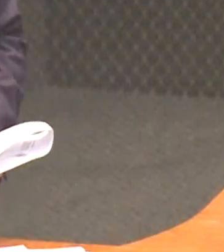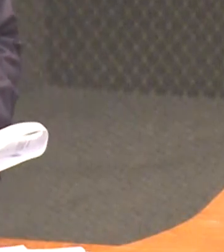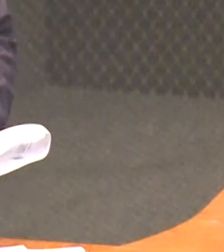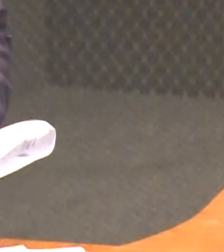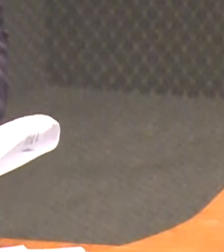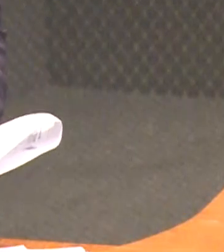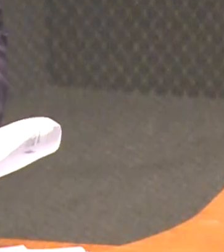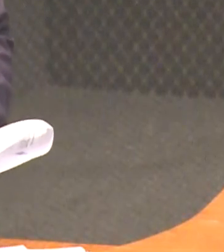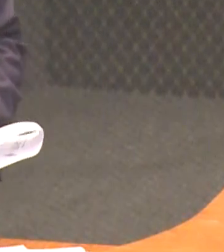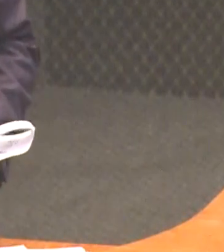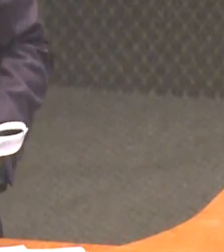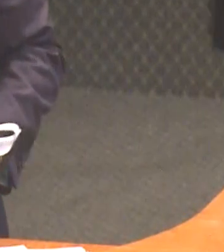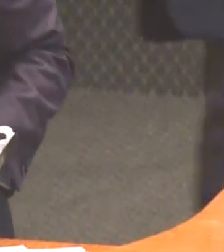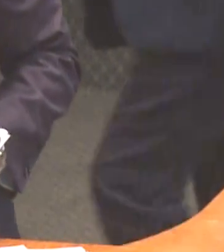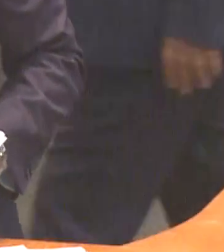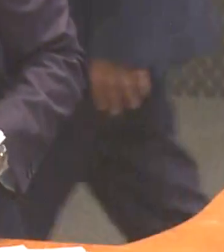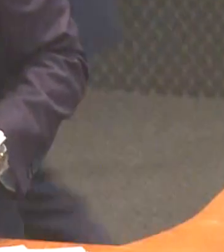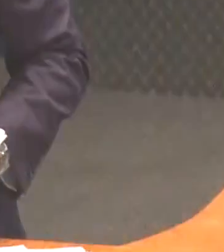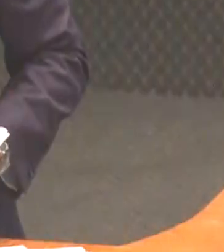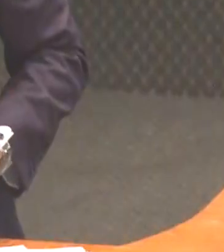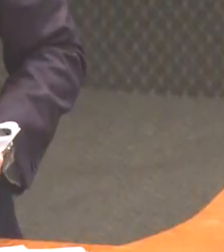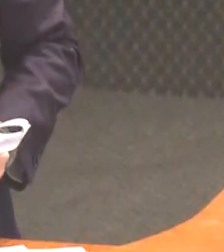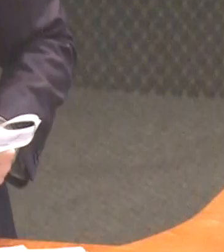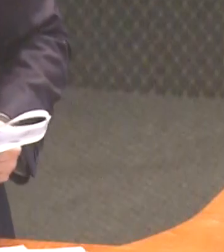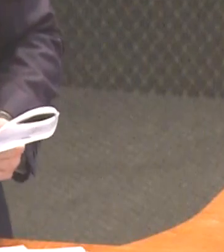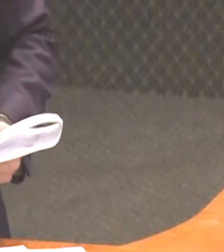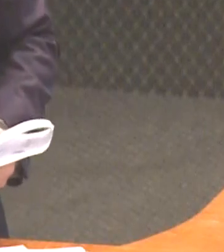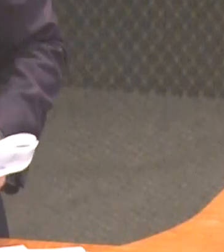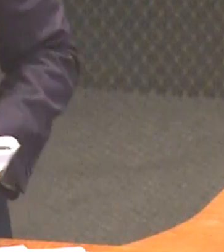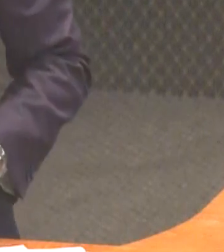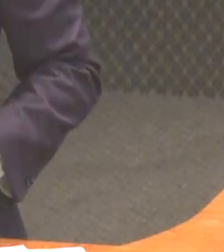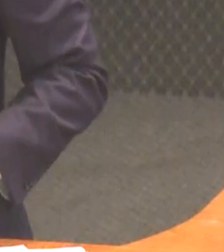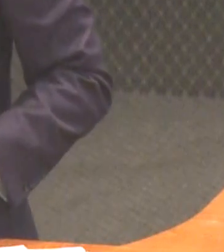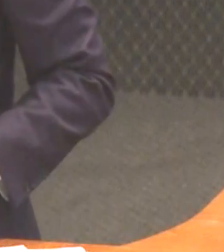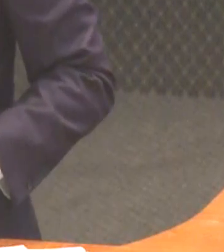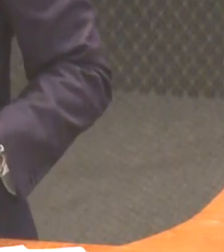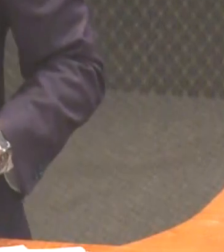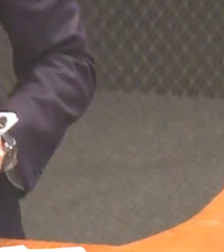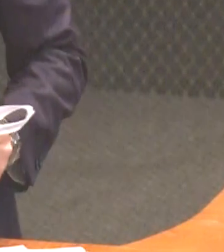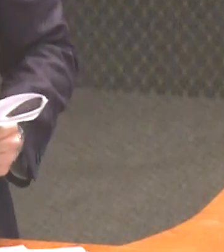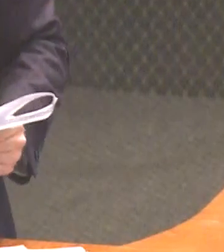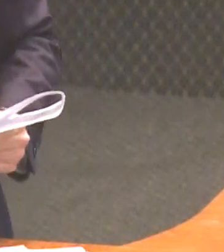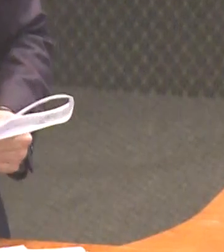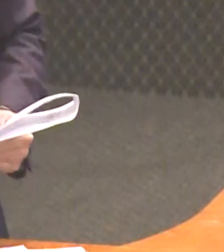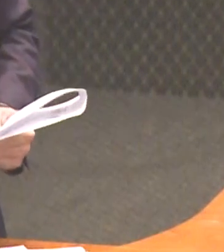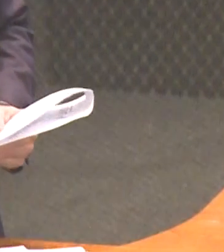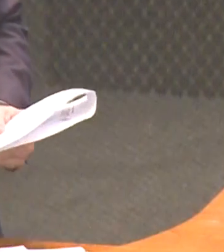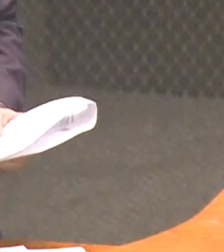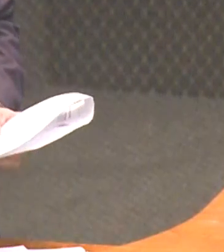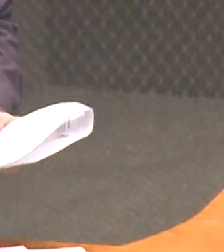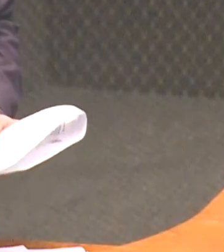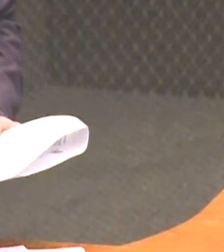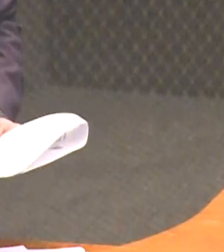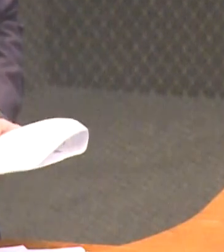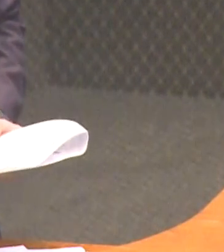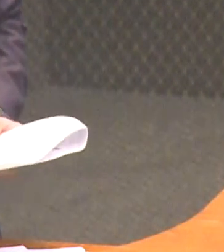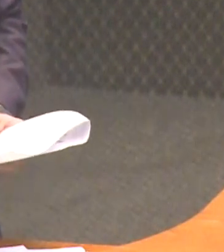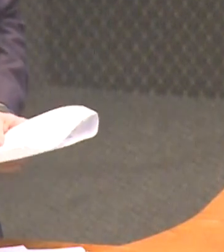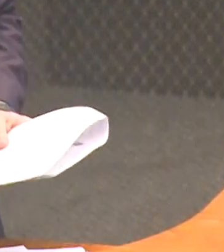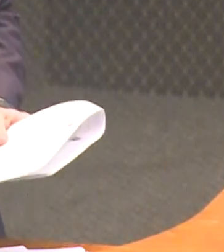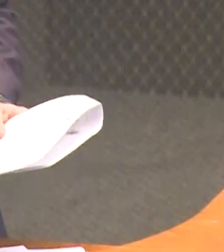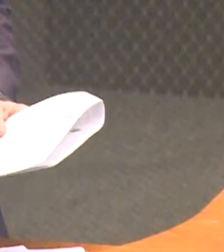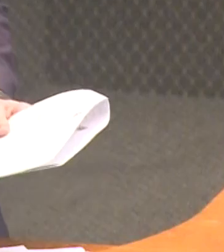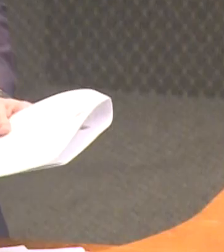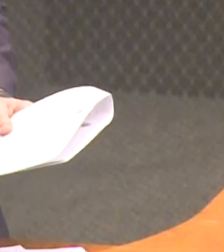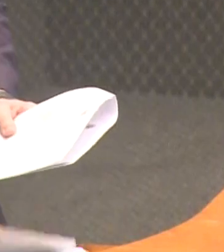extrema importância, que é o Ministério Público de Contas. E vou além, o segundo relatório que eu queria também, e vou falar sobre ele,